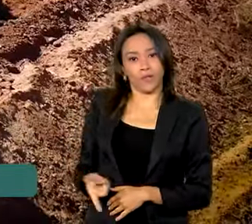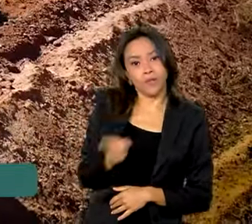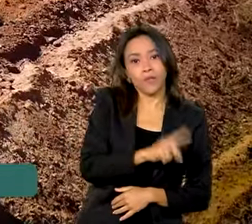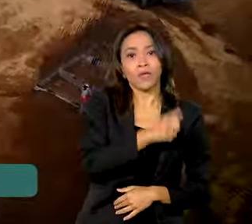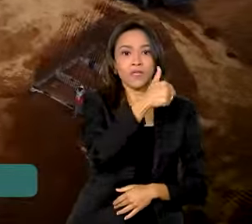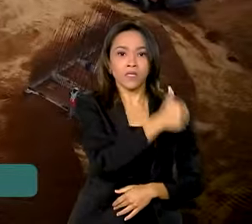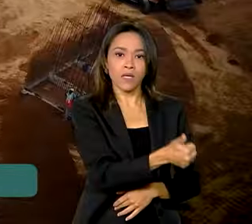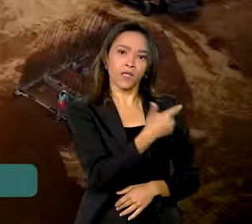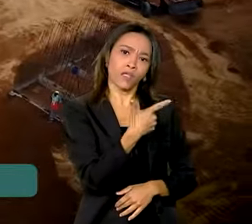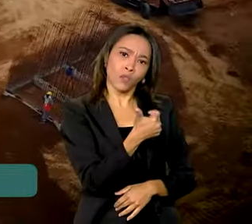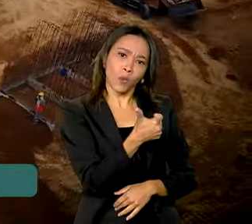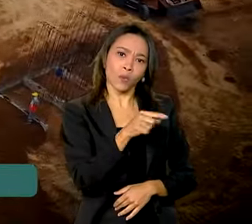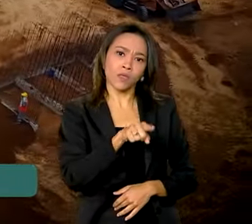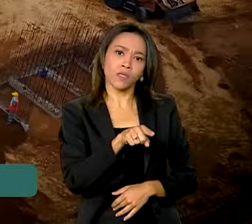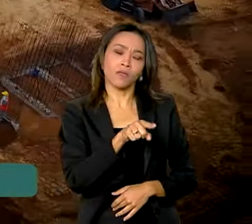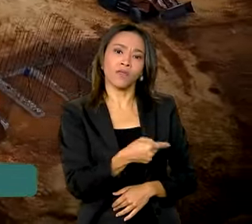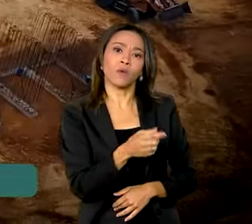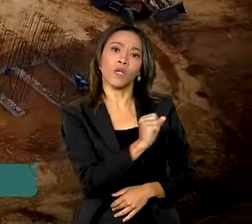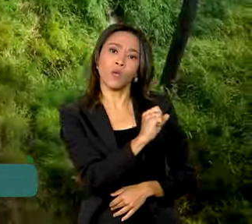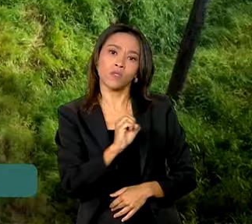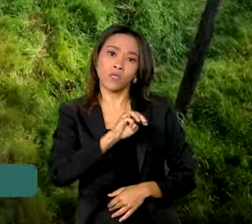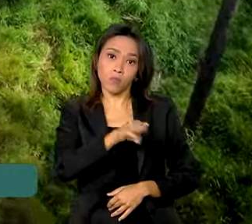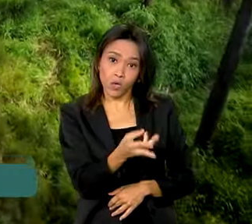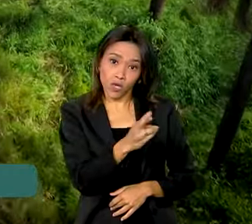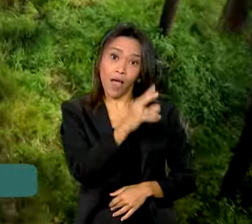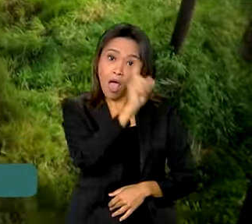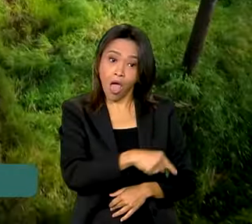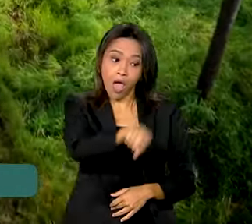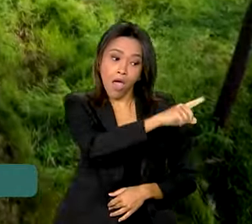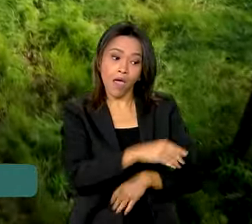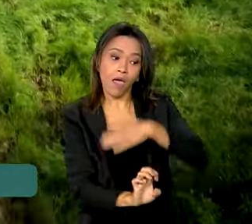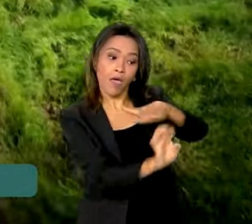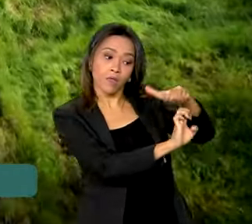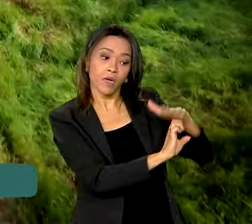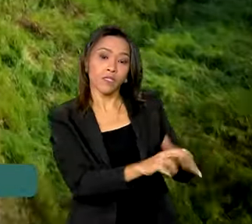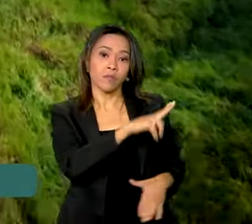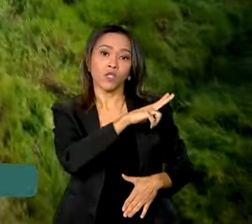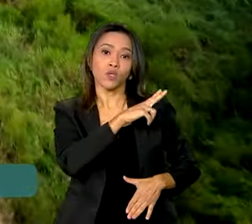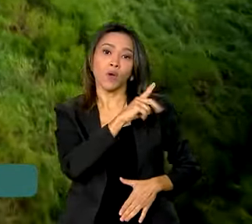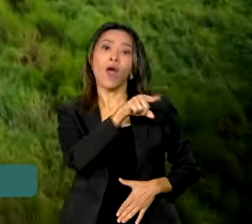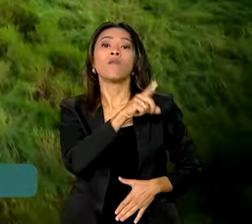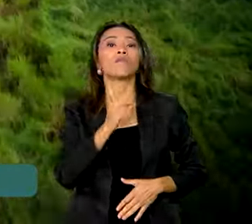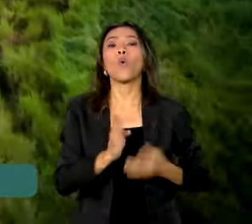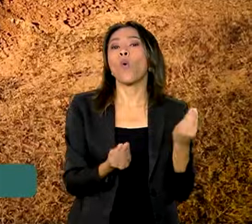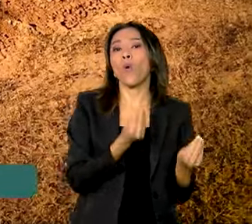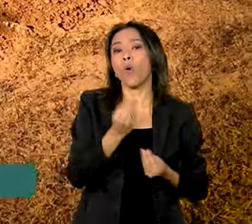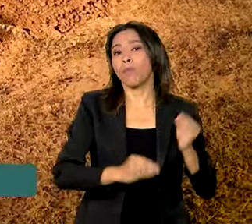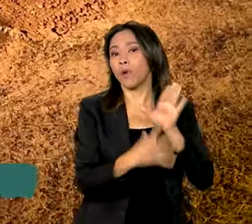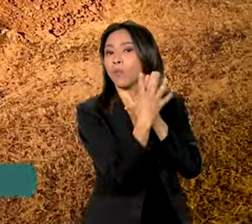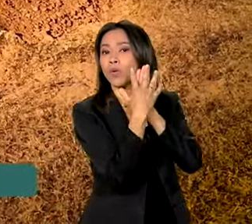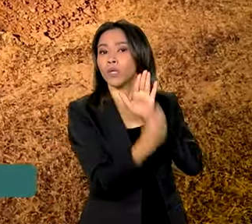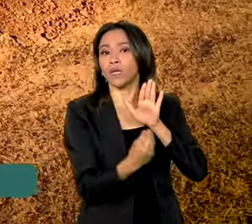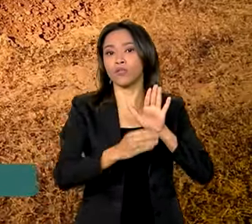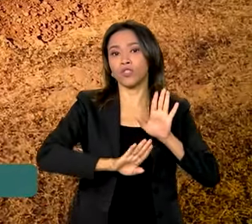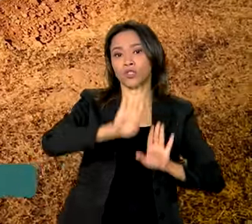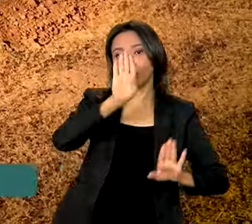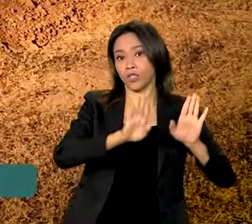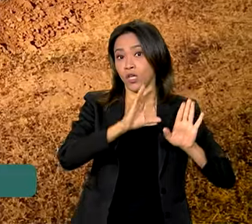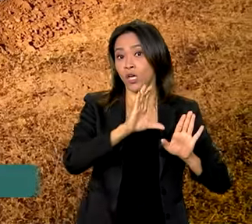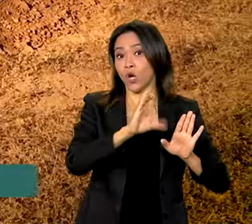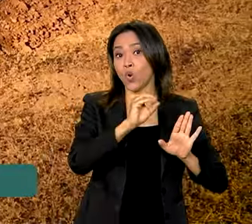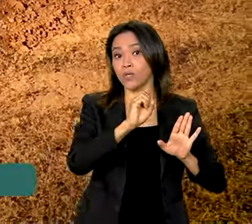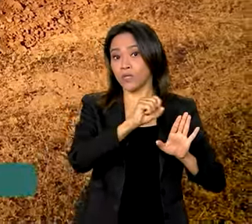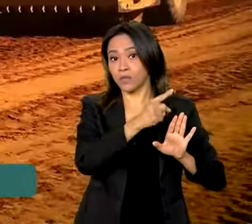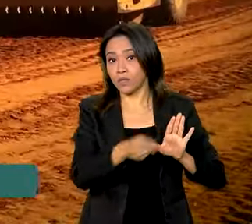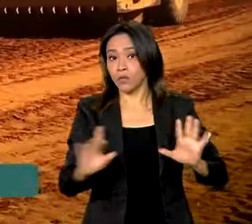112 bilhões e R 800 milhões virão da iniciativa privada por meio de concessões. Ao todo, estão previstas